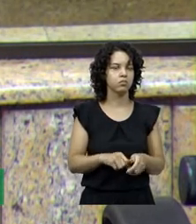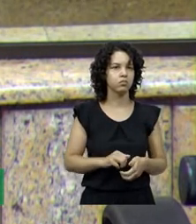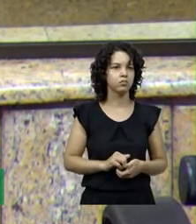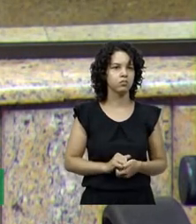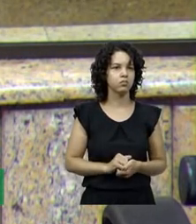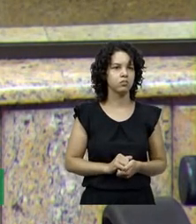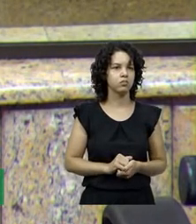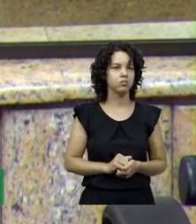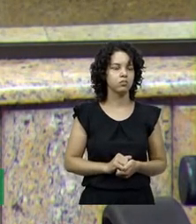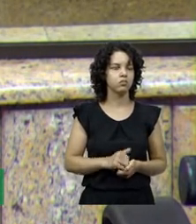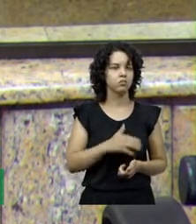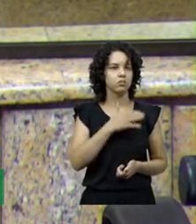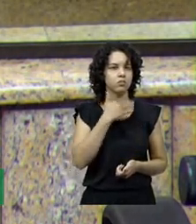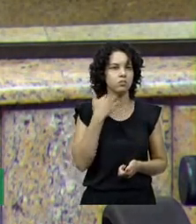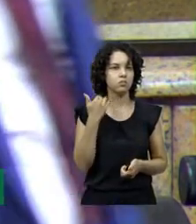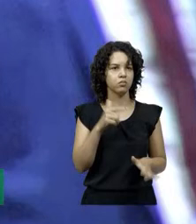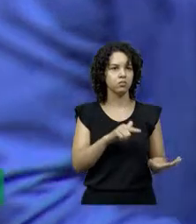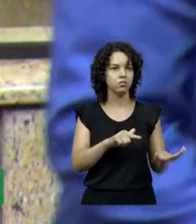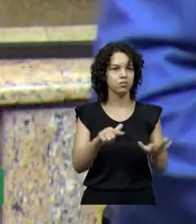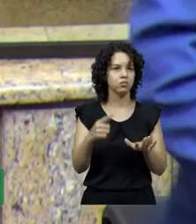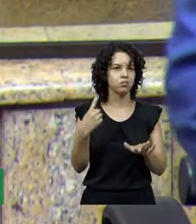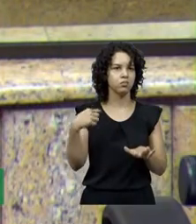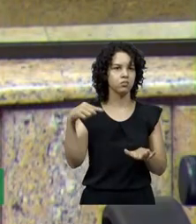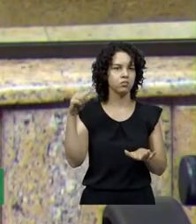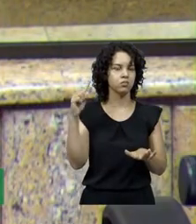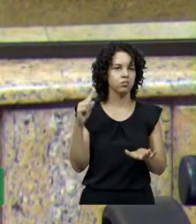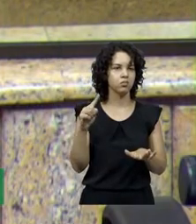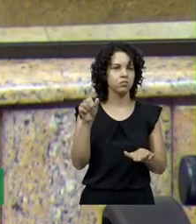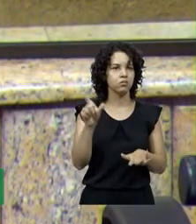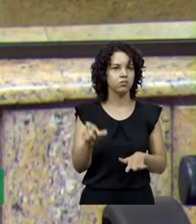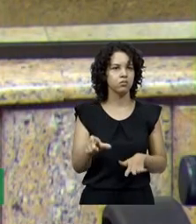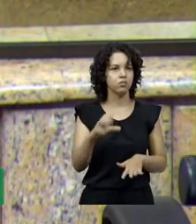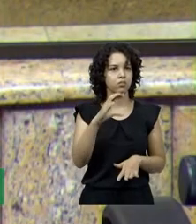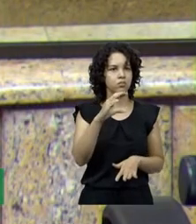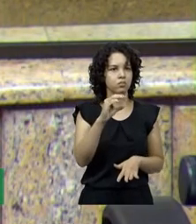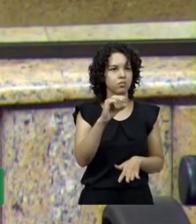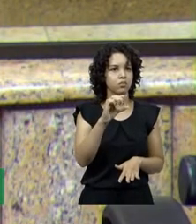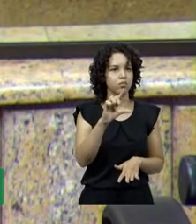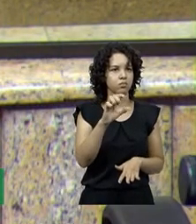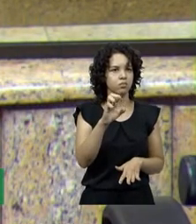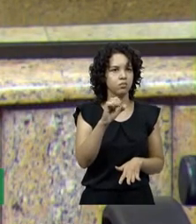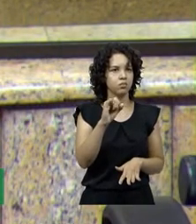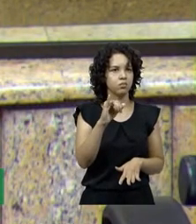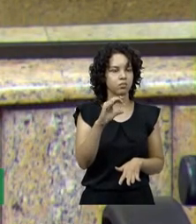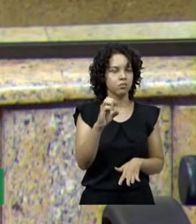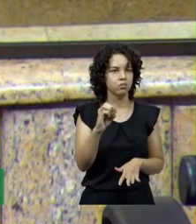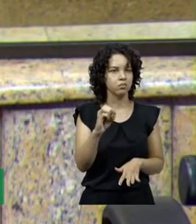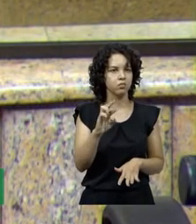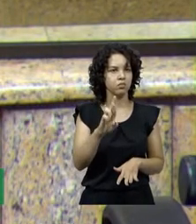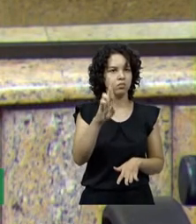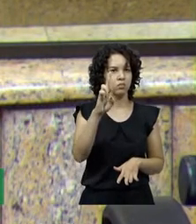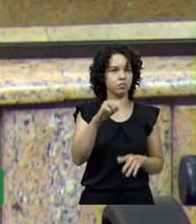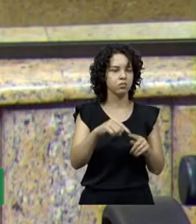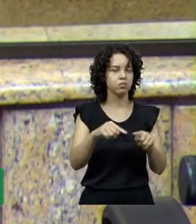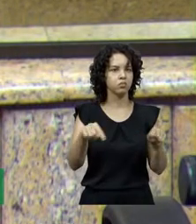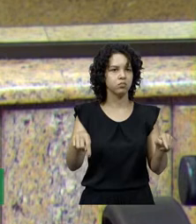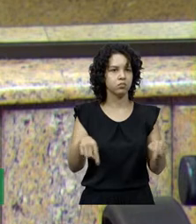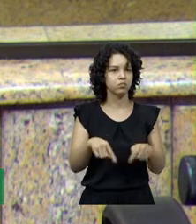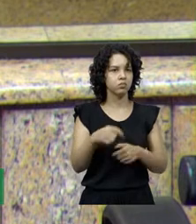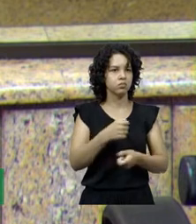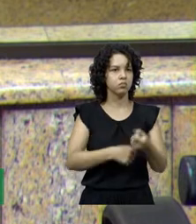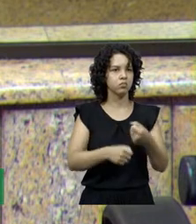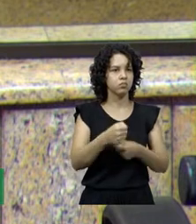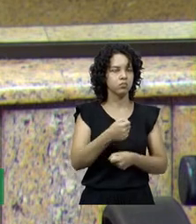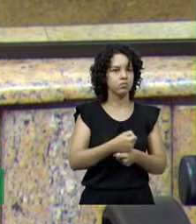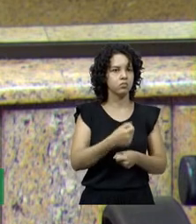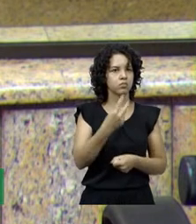faleceu na semana passada o senhor Clécio Espezin, que foi meu chefe de gabinete quando eu estive em 2017